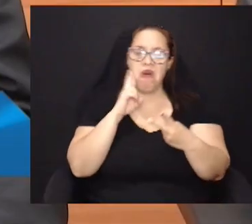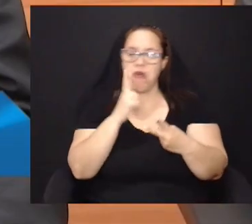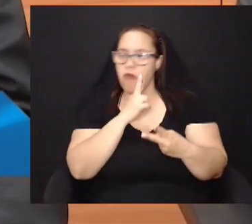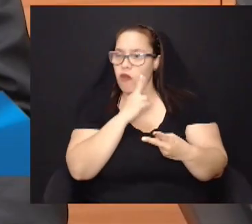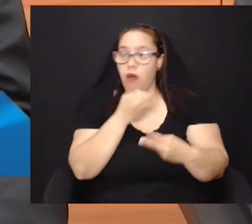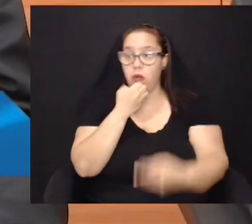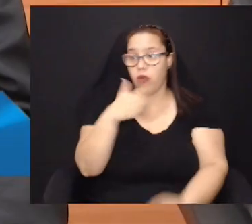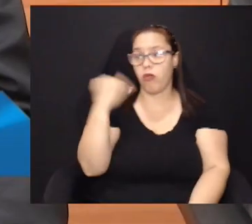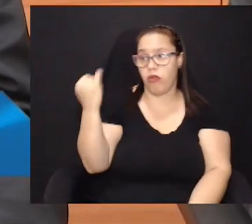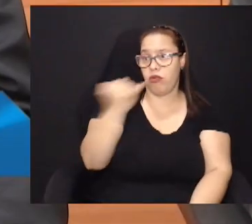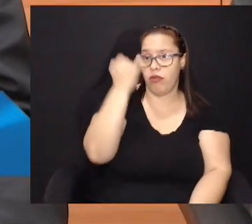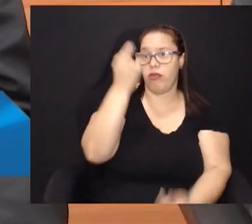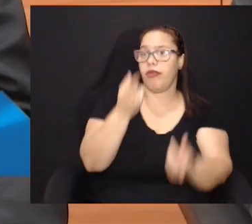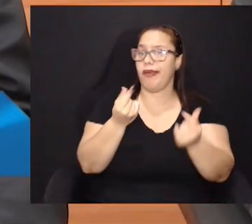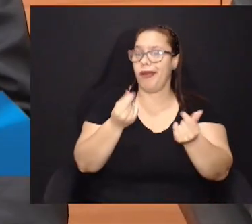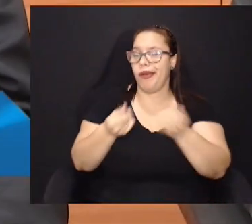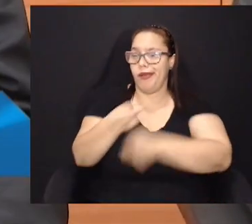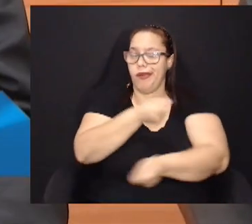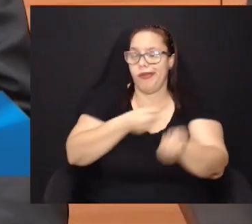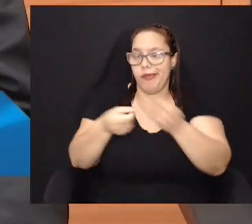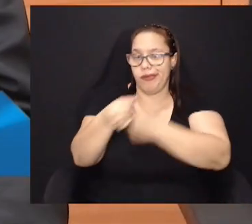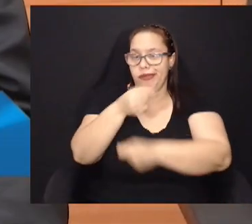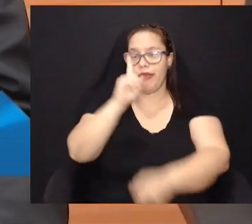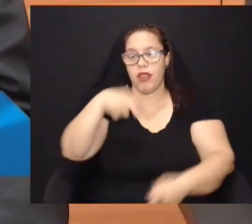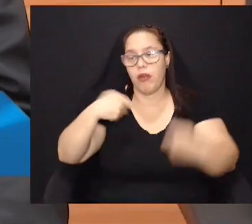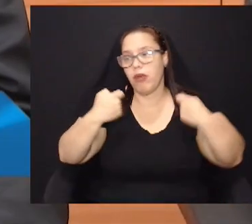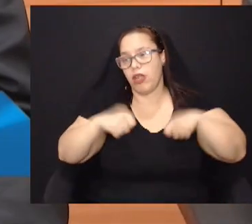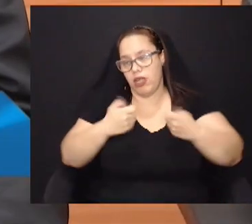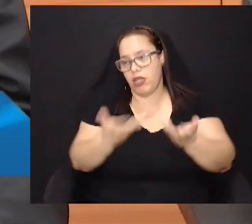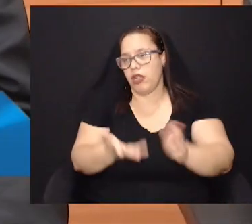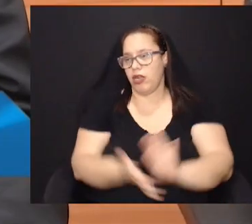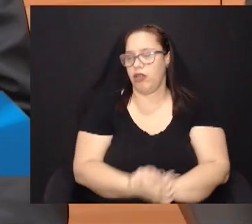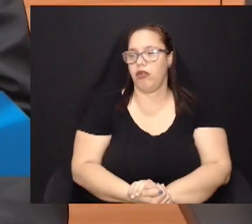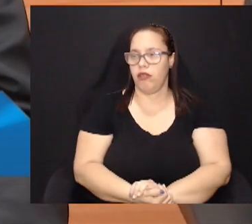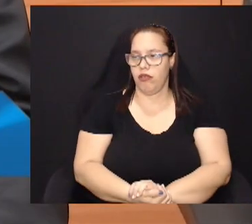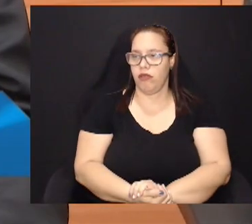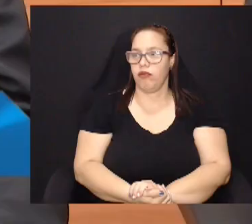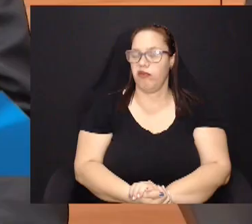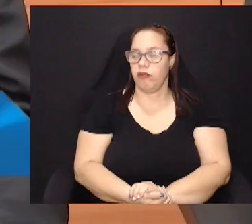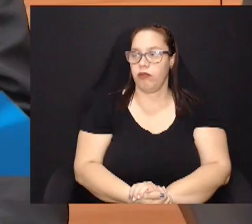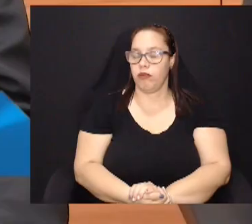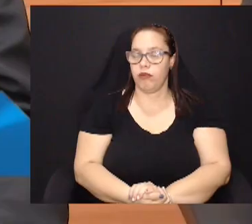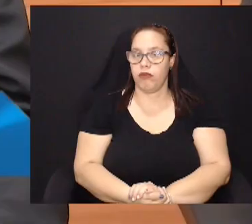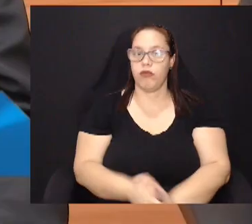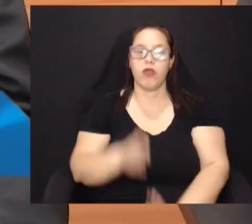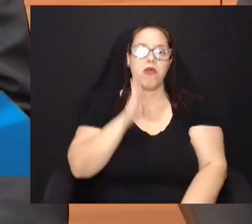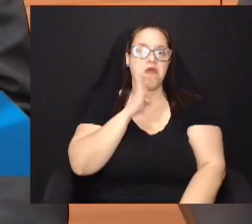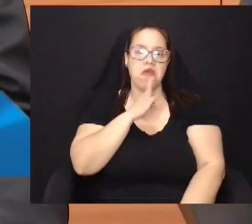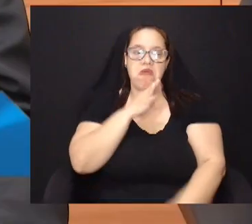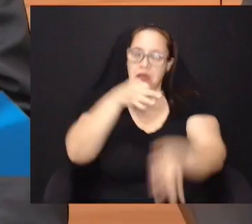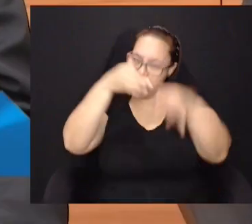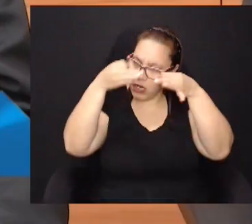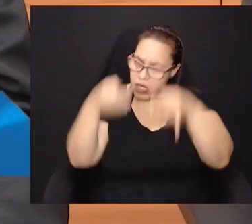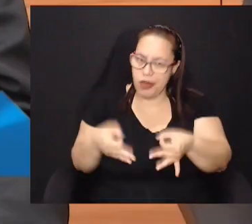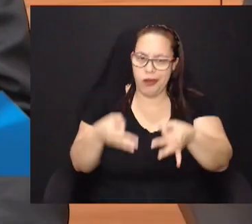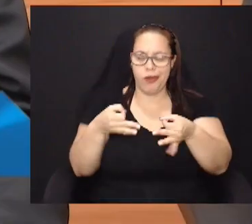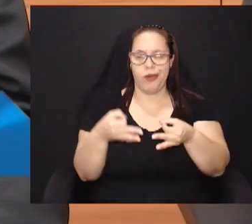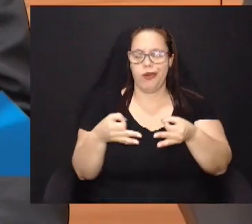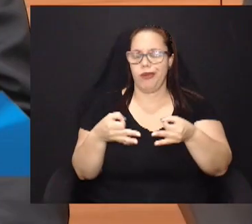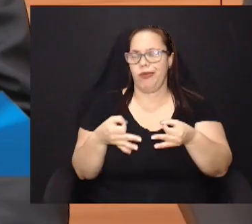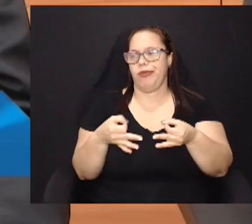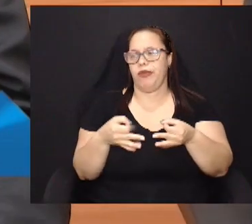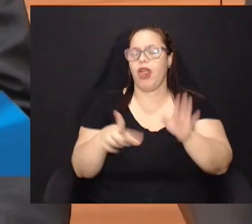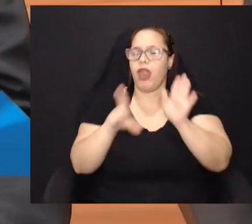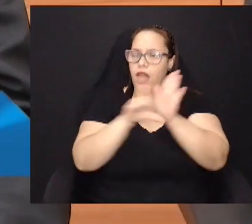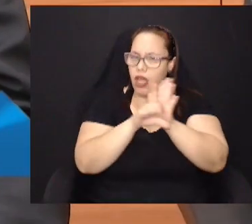isso dá renda, gera emprego, gera tudo. É necessário que os bares funcionem, que a gente tenha aí